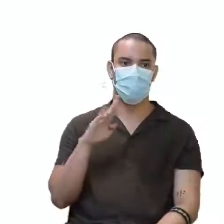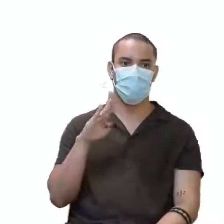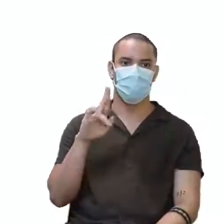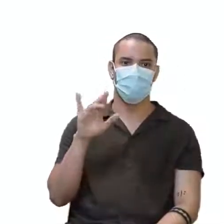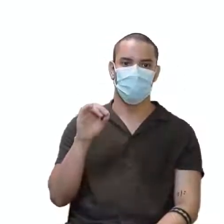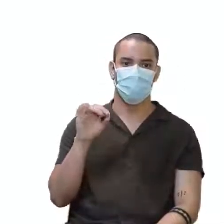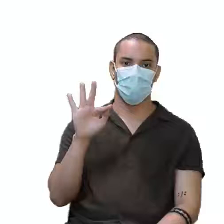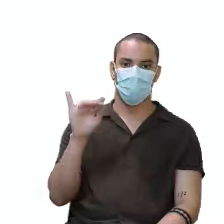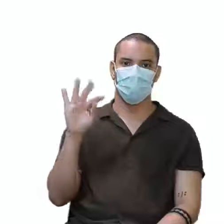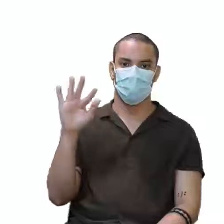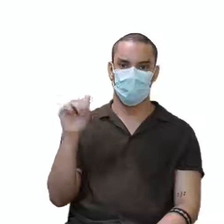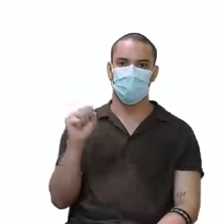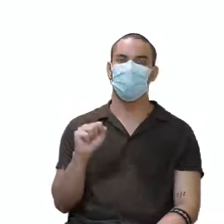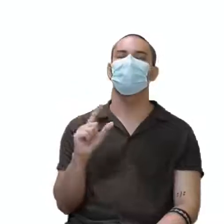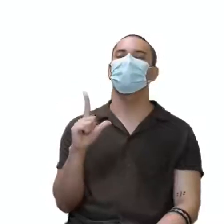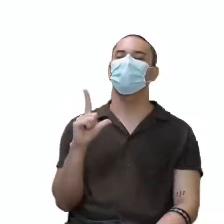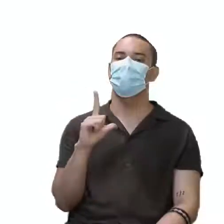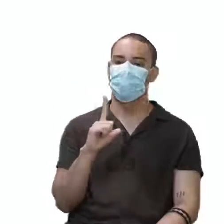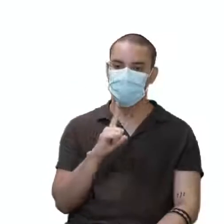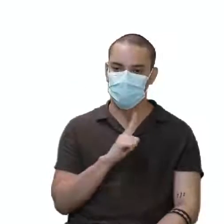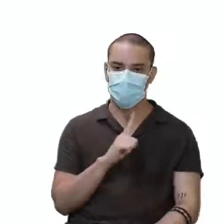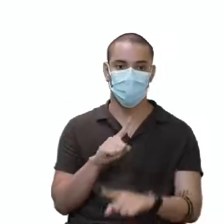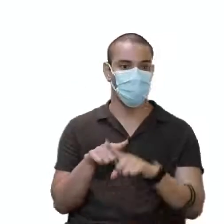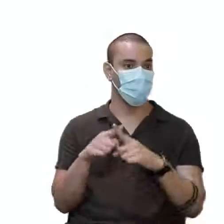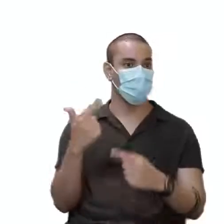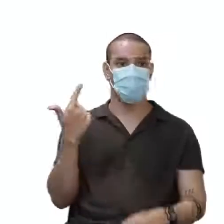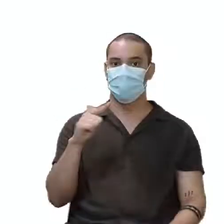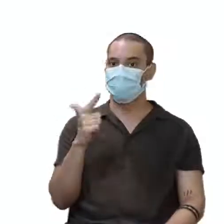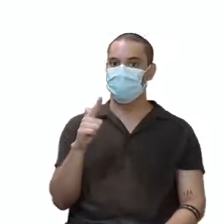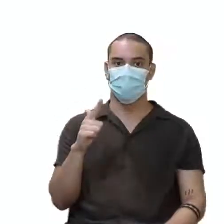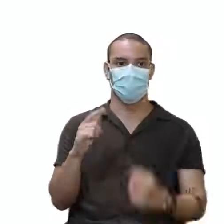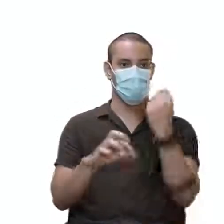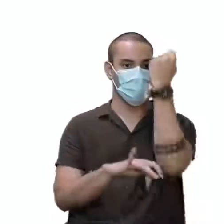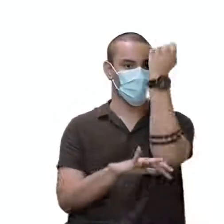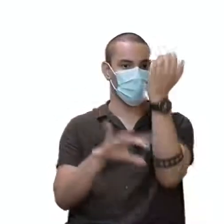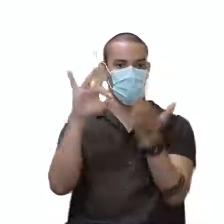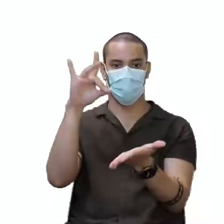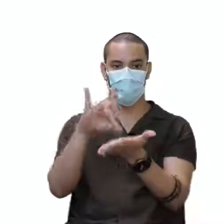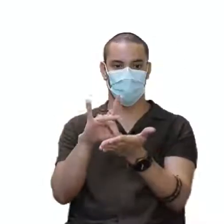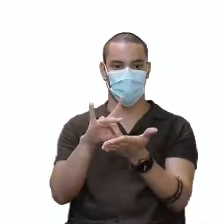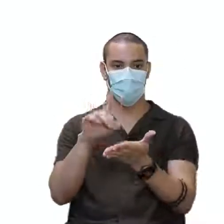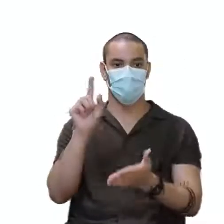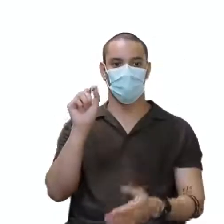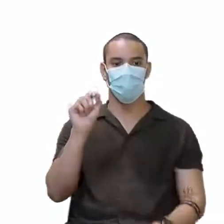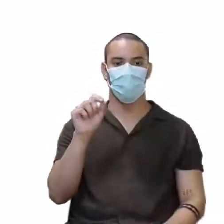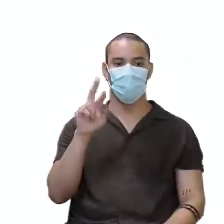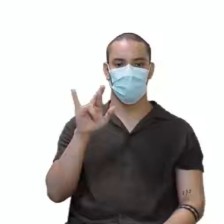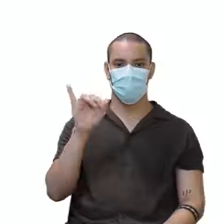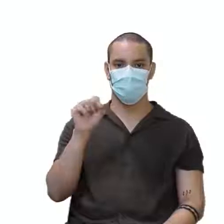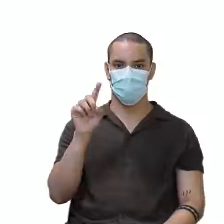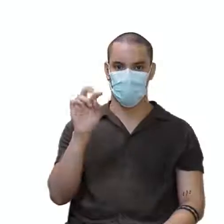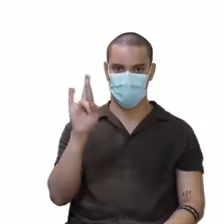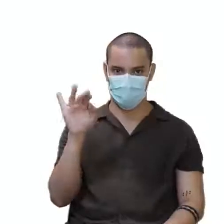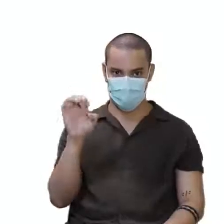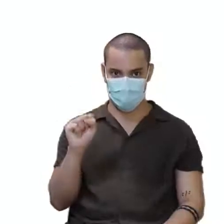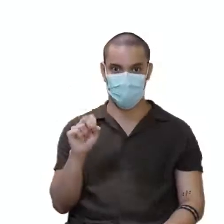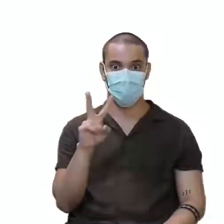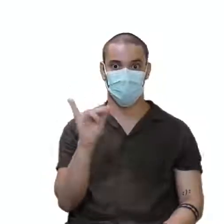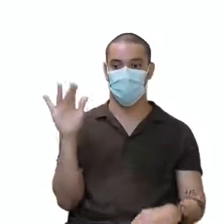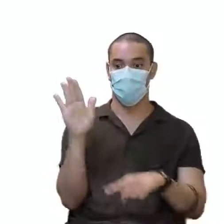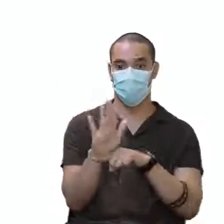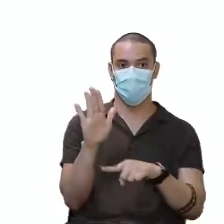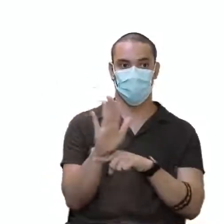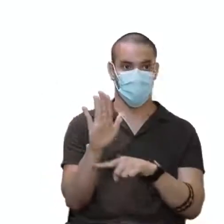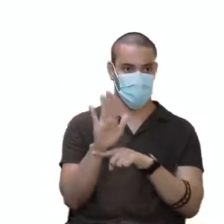briófitas? Sim, as briófitas elas não têm raízes verdadeiras, né? Elas têm uns rizóides que vão ajudar ali ela a